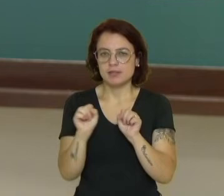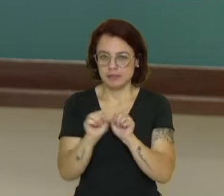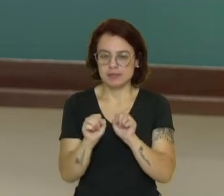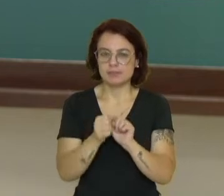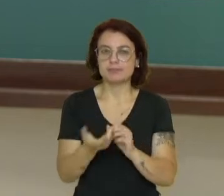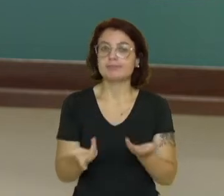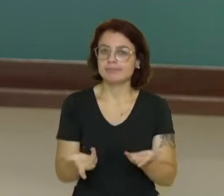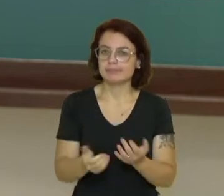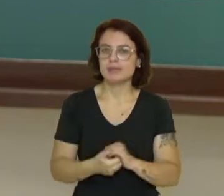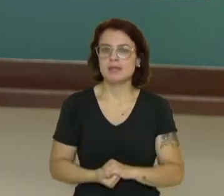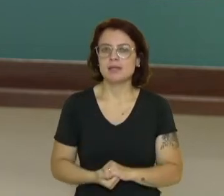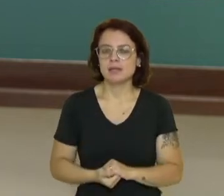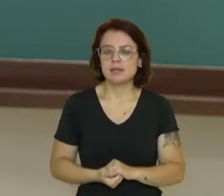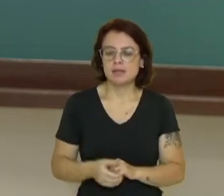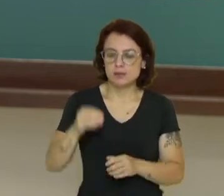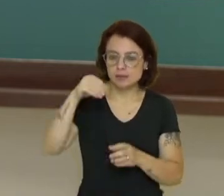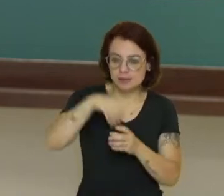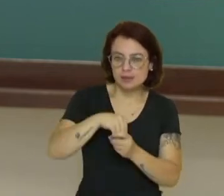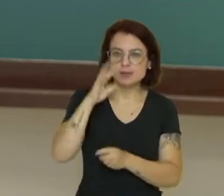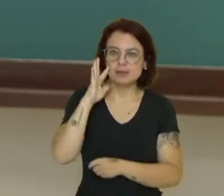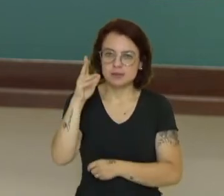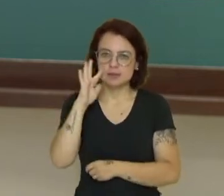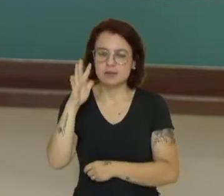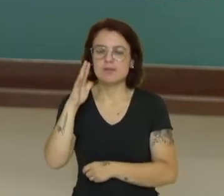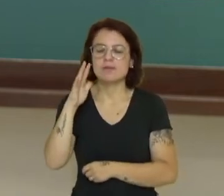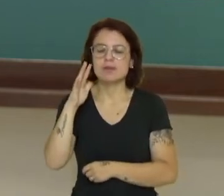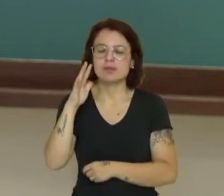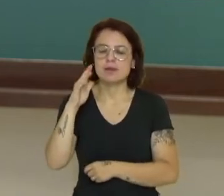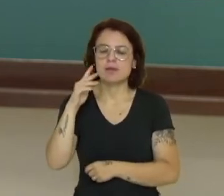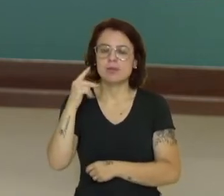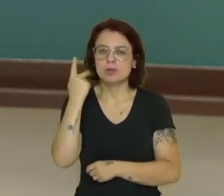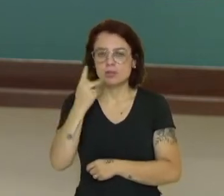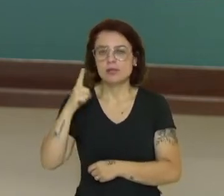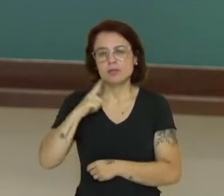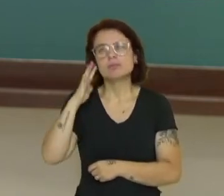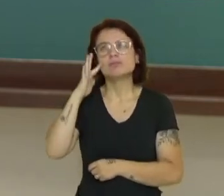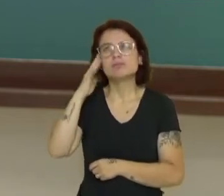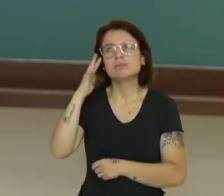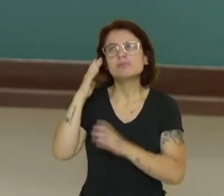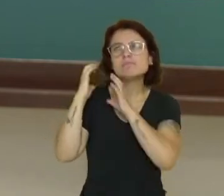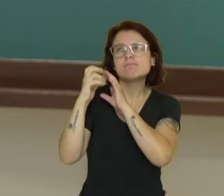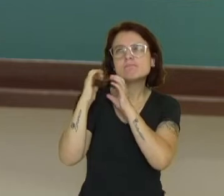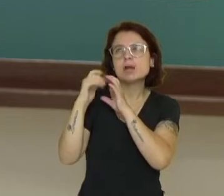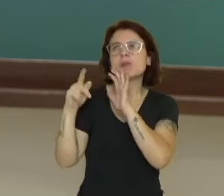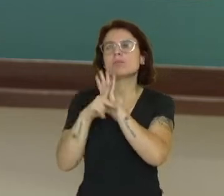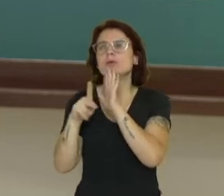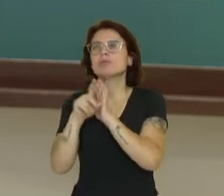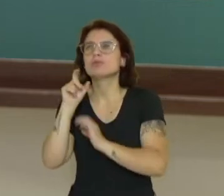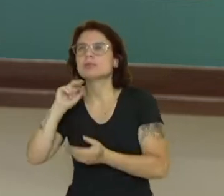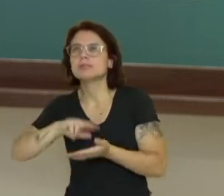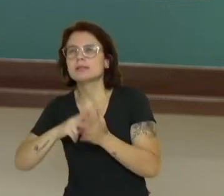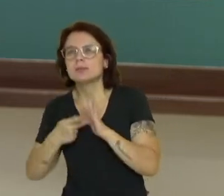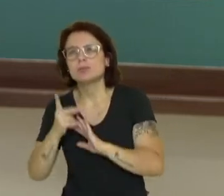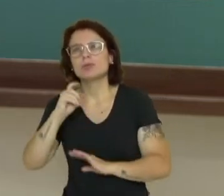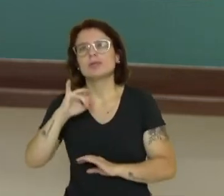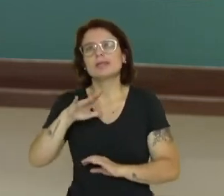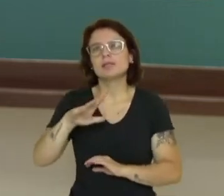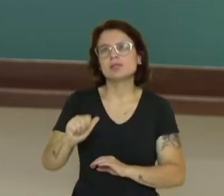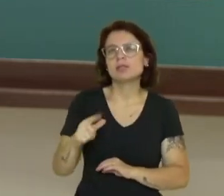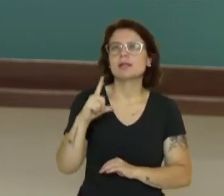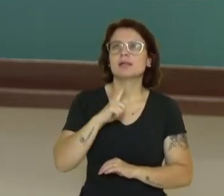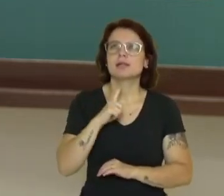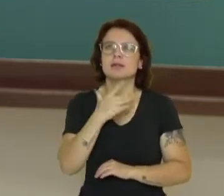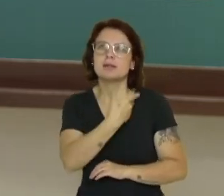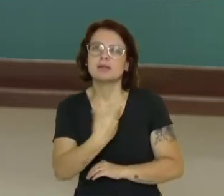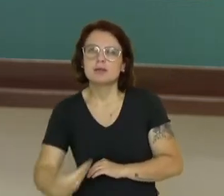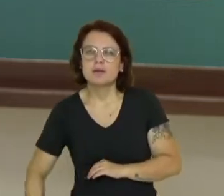da área da filosofia política todas essas reflexões sobre o que é política, quem deve governar, o que